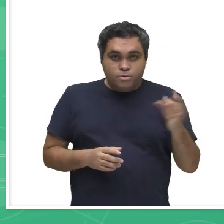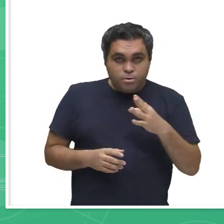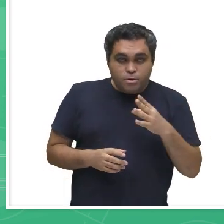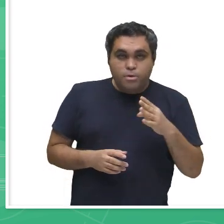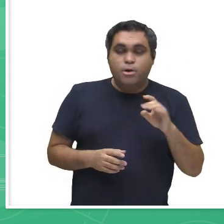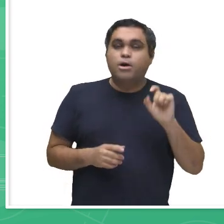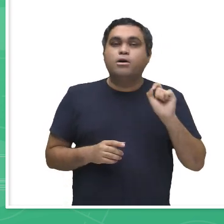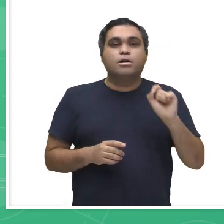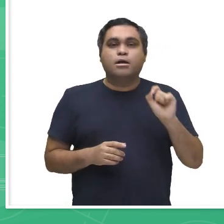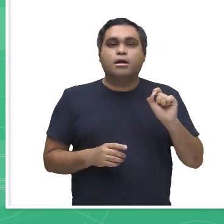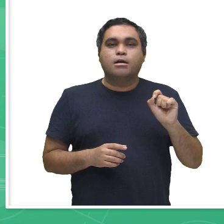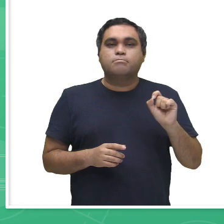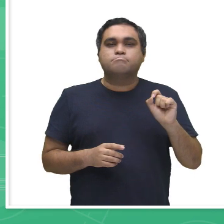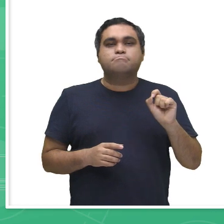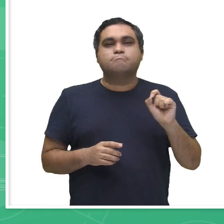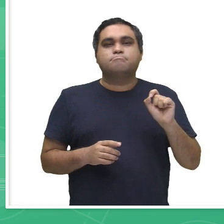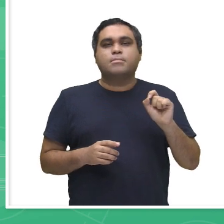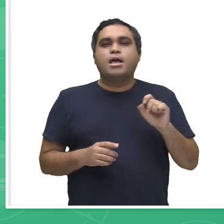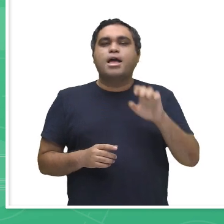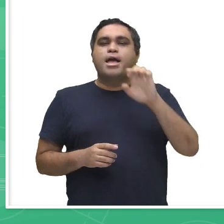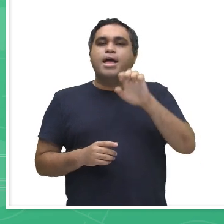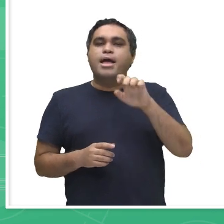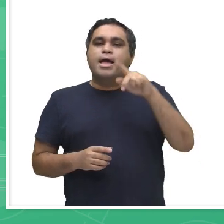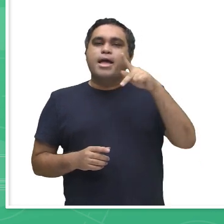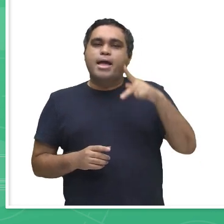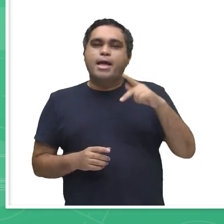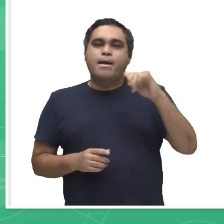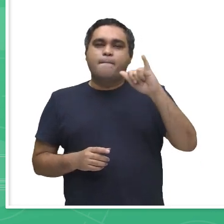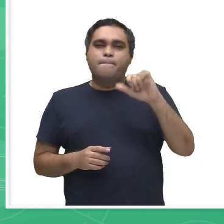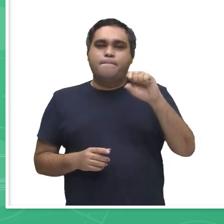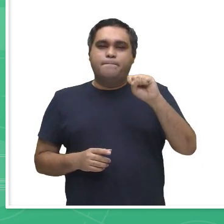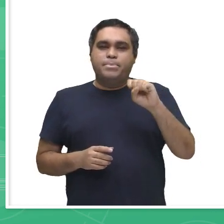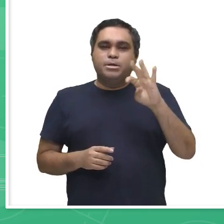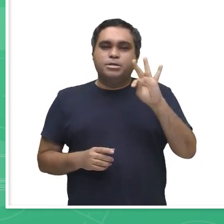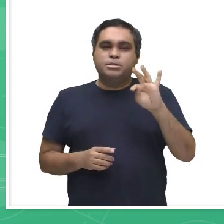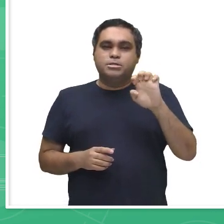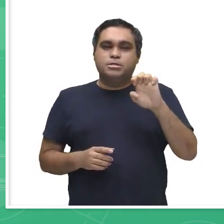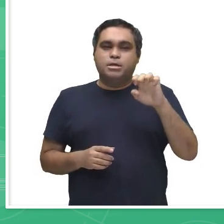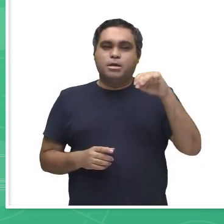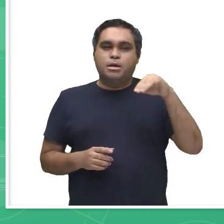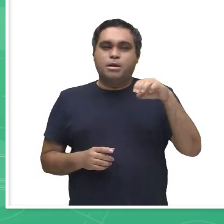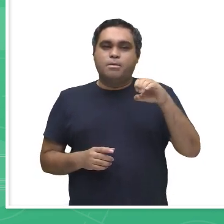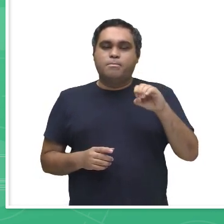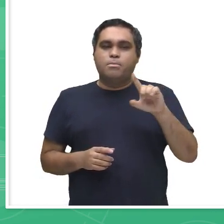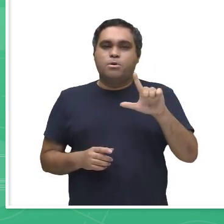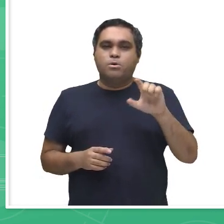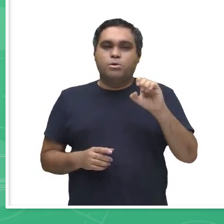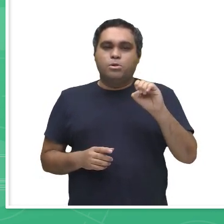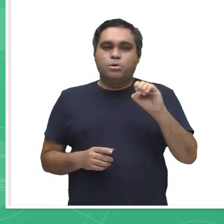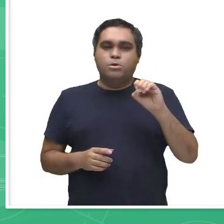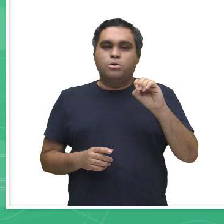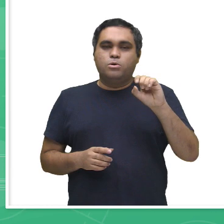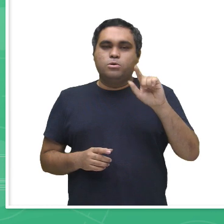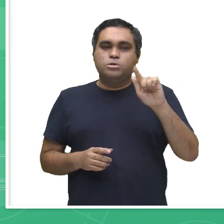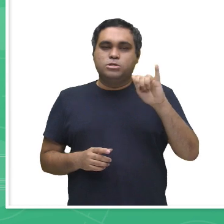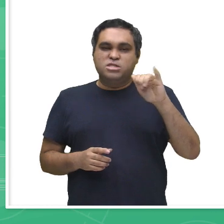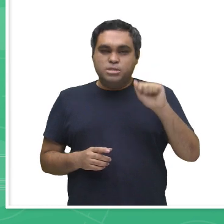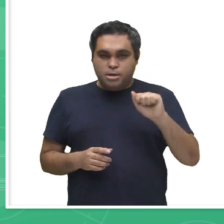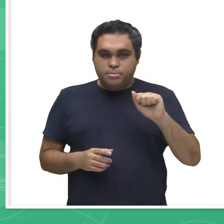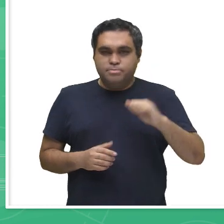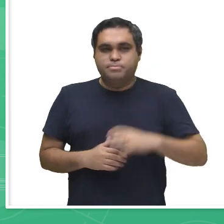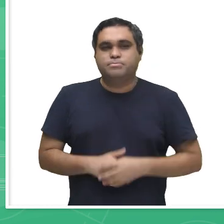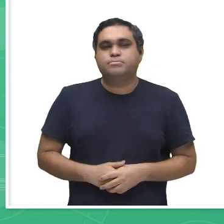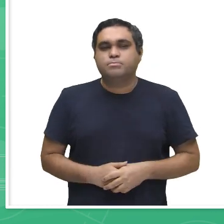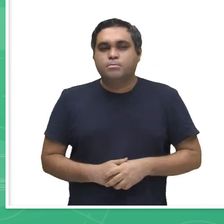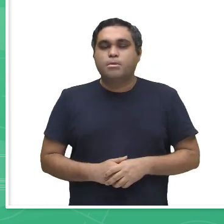da epistemologia. Isso aqui é muito importante. Uma palavrinha grande, parece um palavrão, mas não é não. A